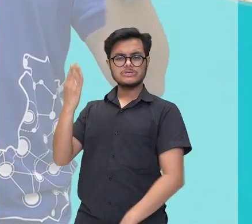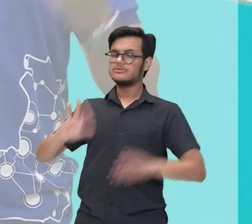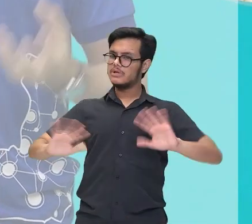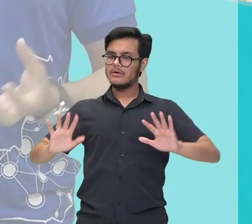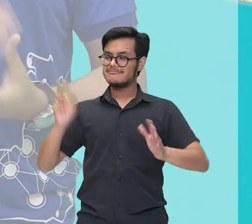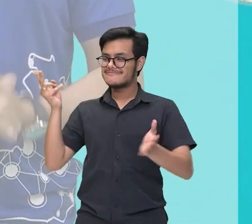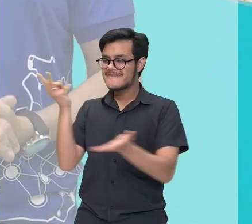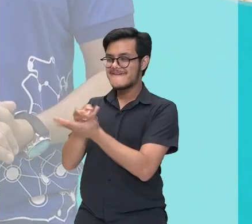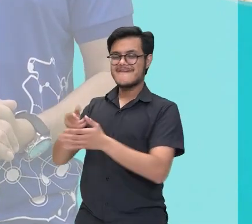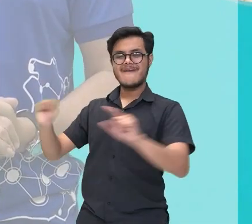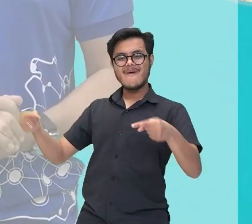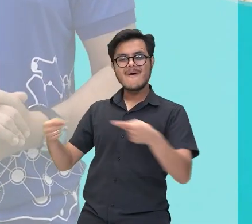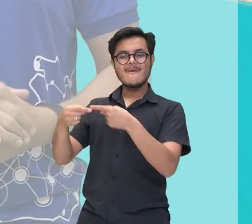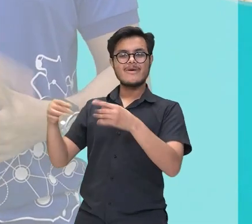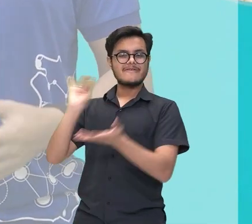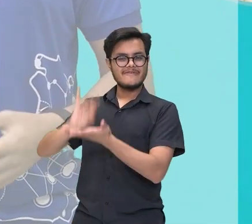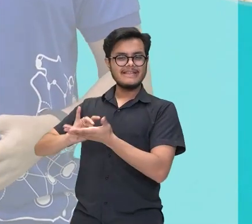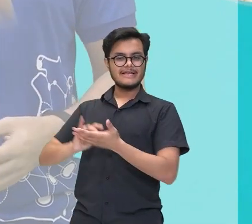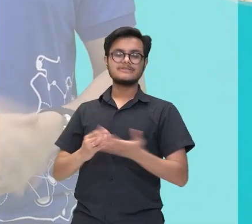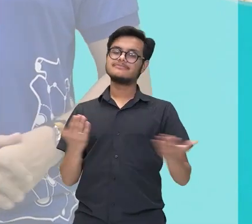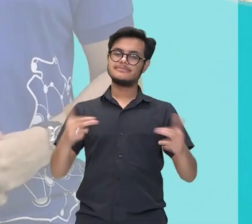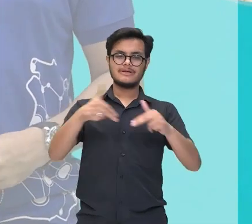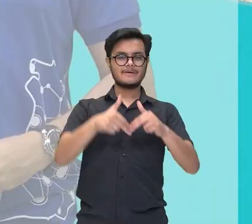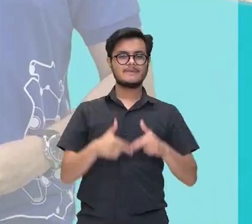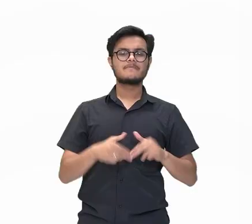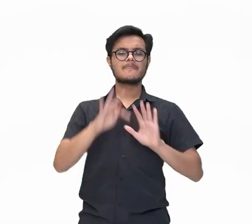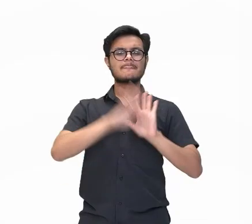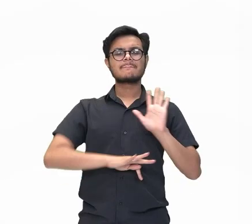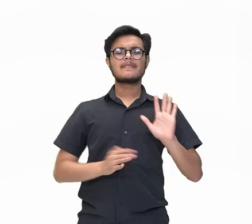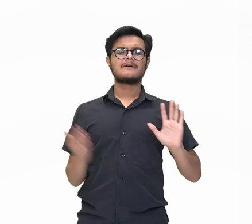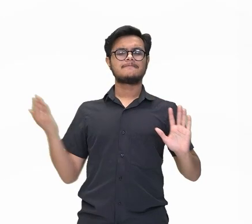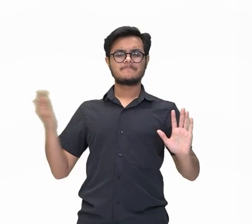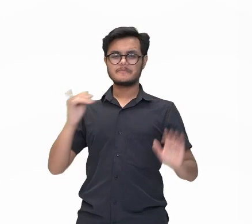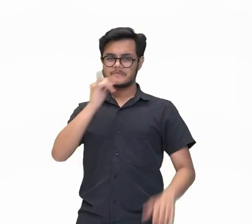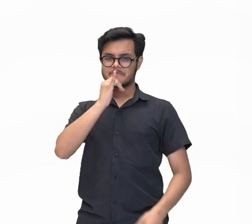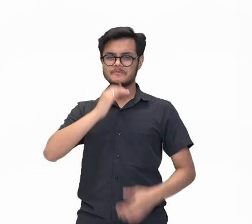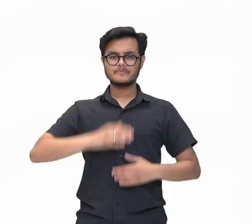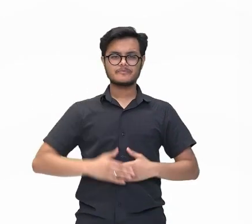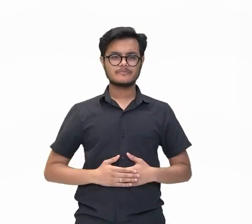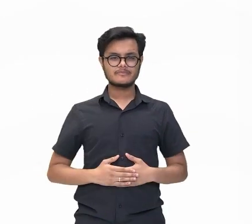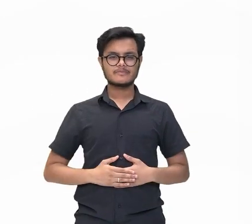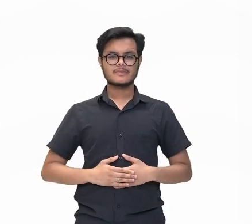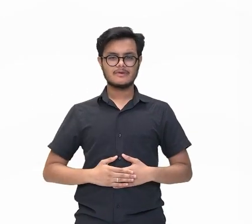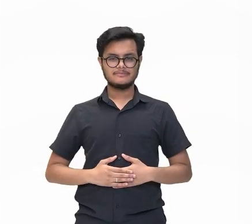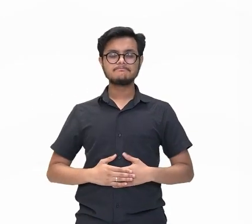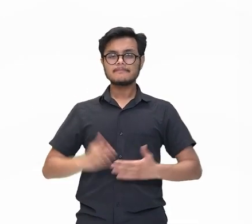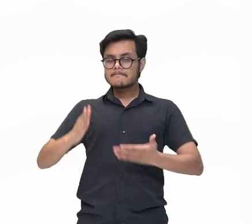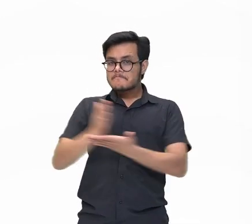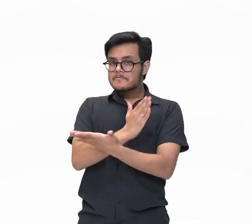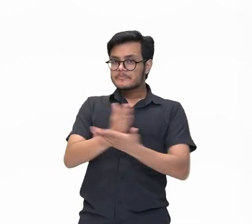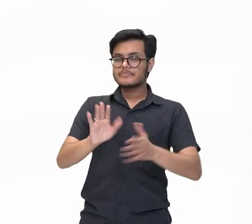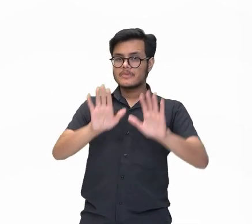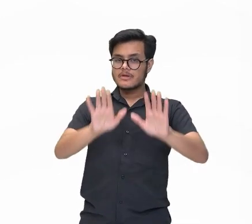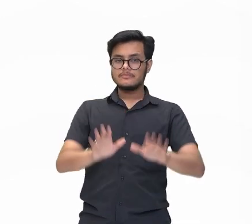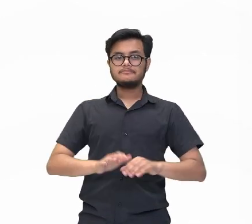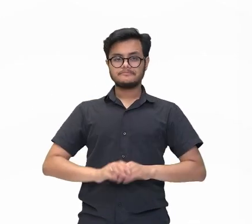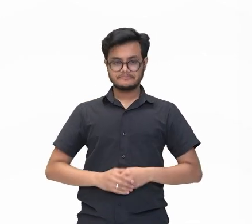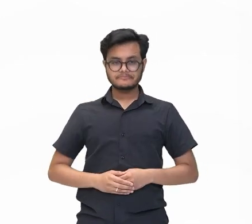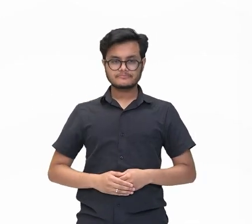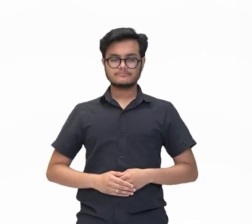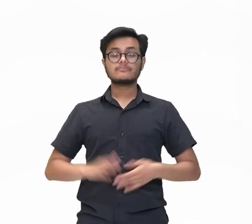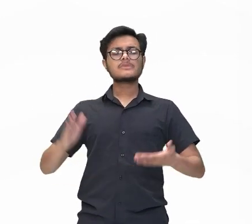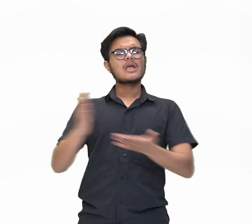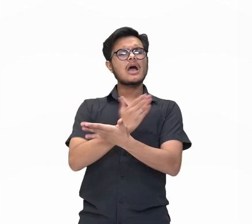ali com as minhas premissas. Por isso, nós vamos ver um exemplo agora. Olha só. A premissa 1, né, a ideia